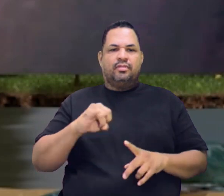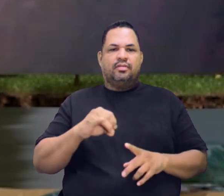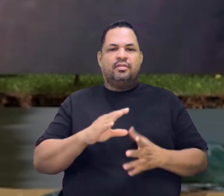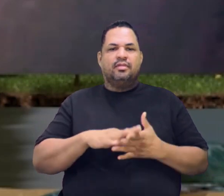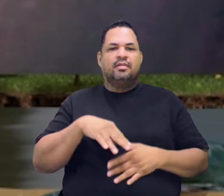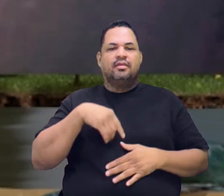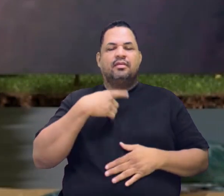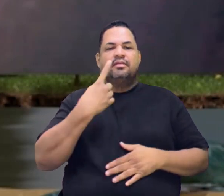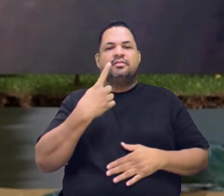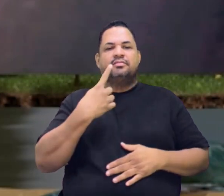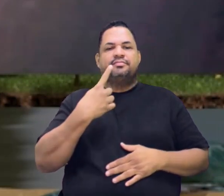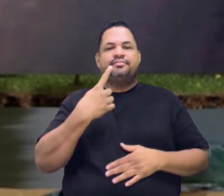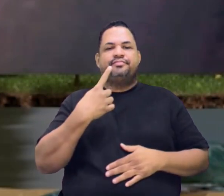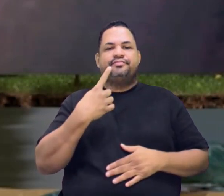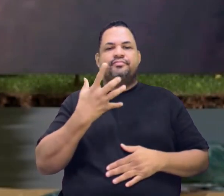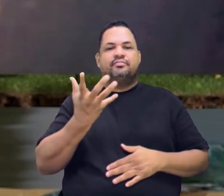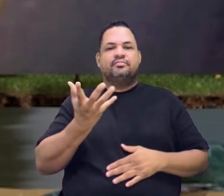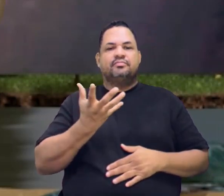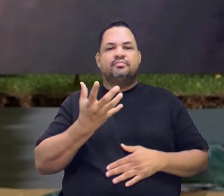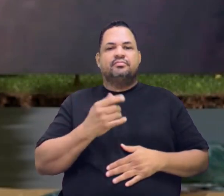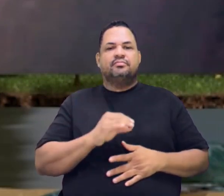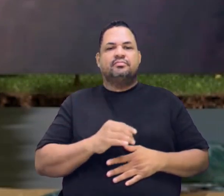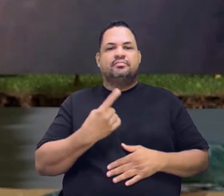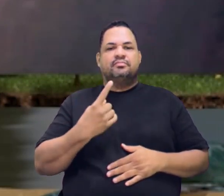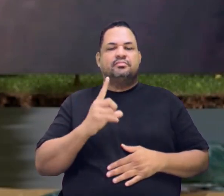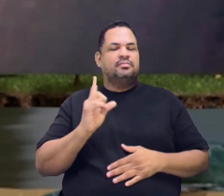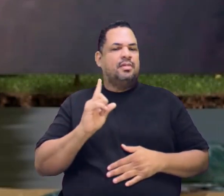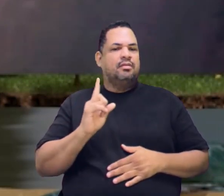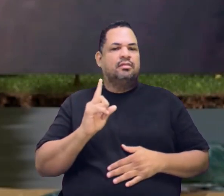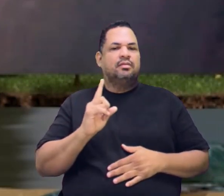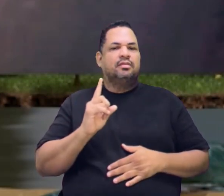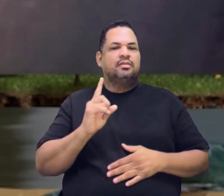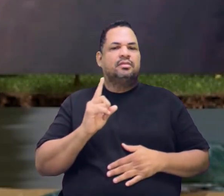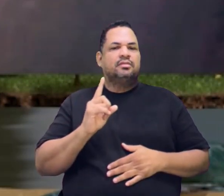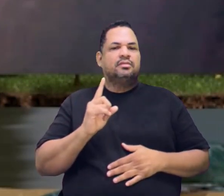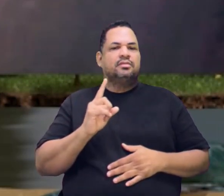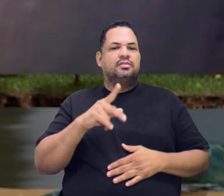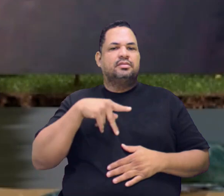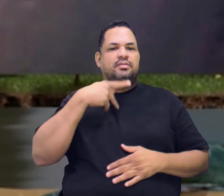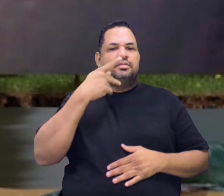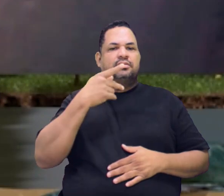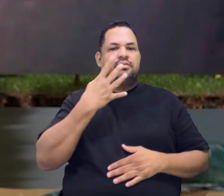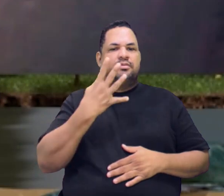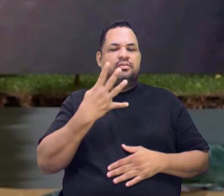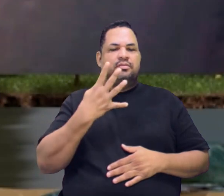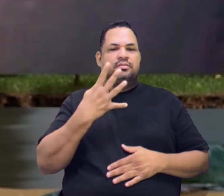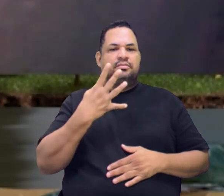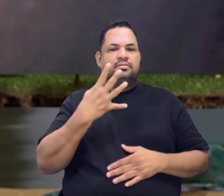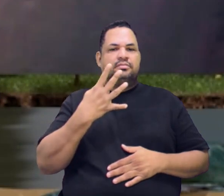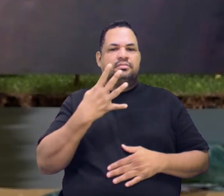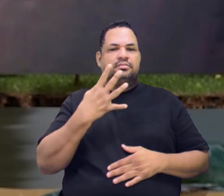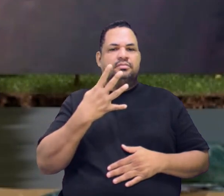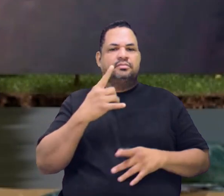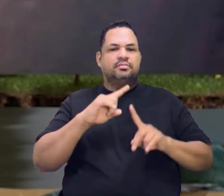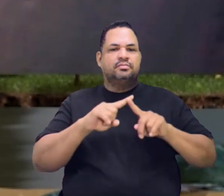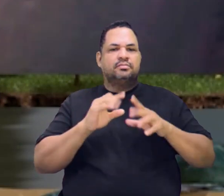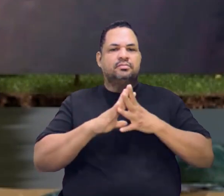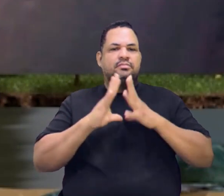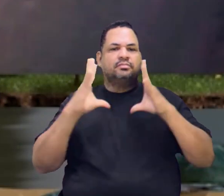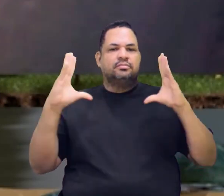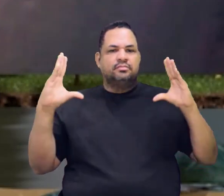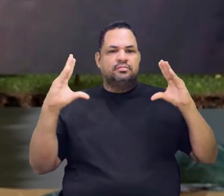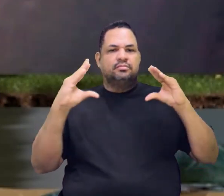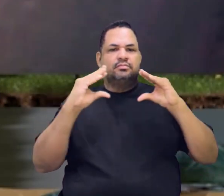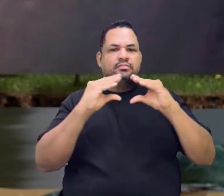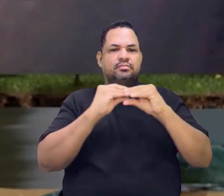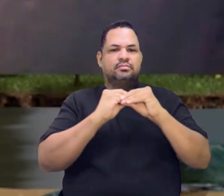você falar só de um, ele quer que caia só de um. Não é assim. Eu estou falando de 4, mas é para